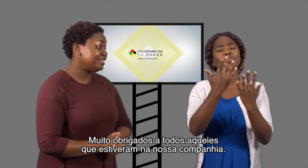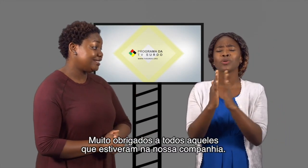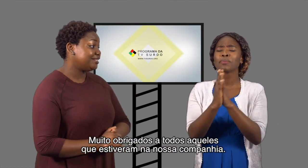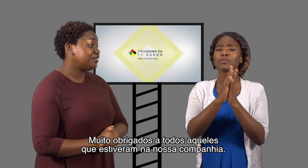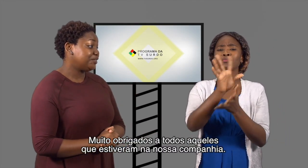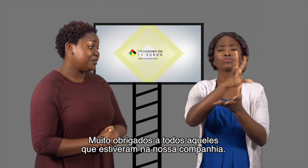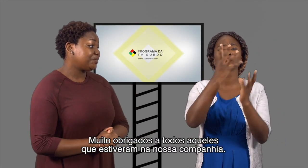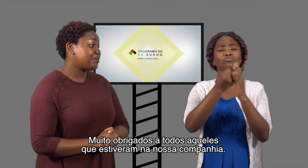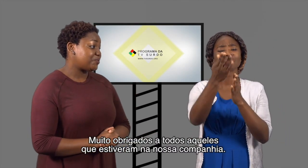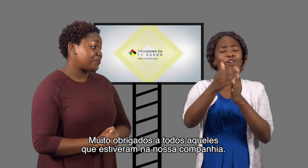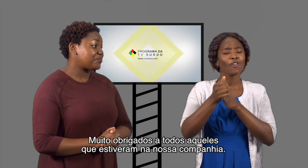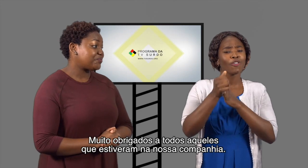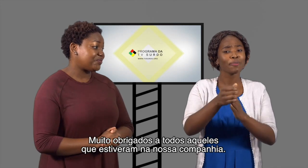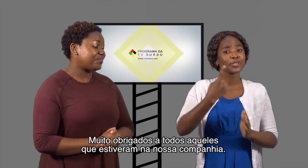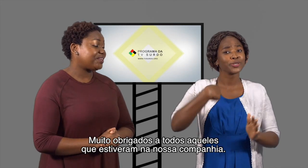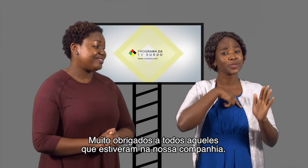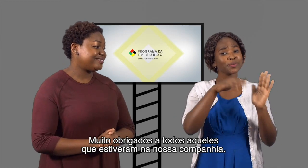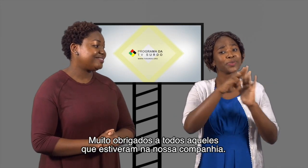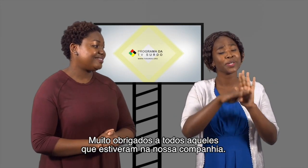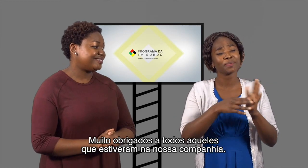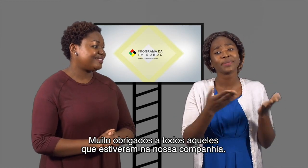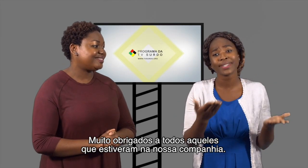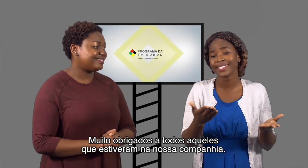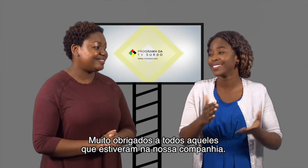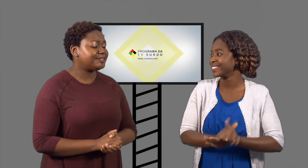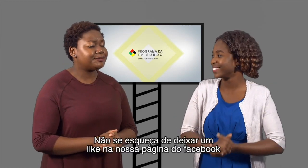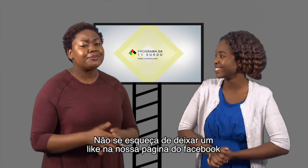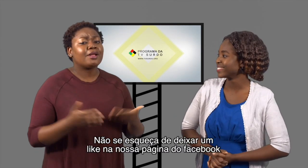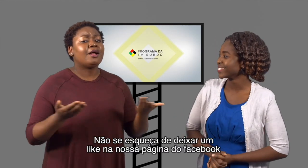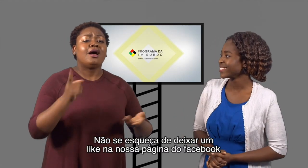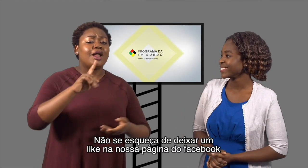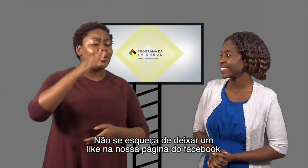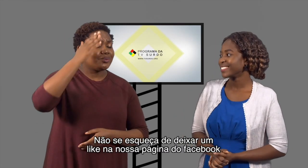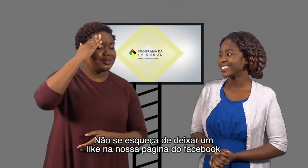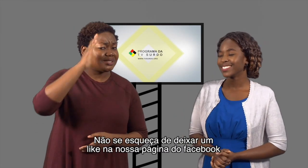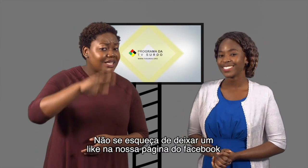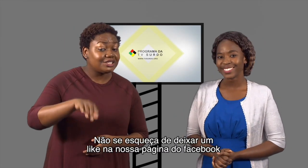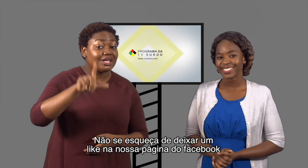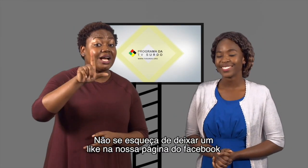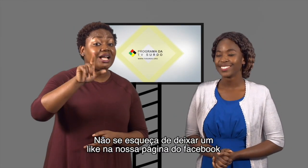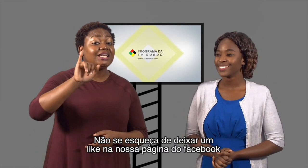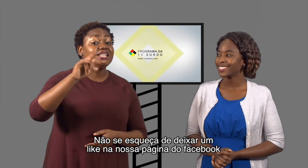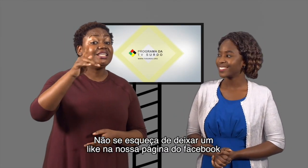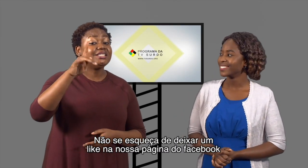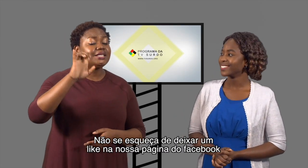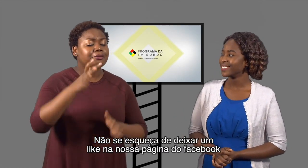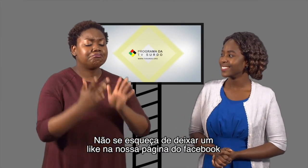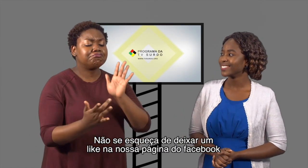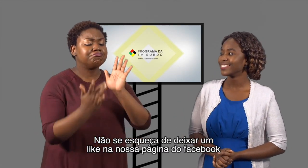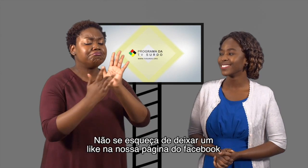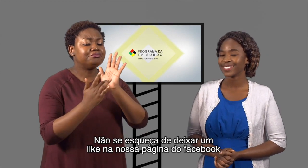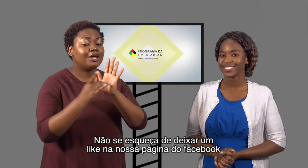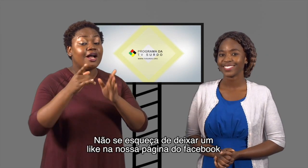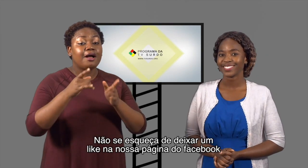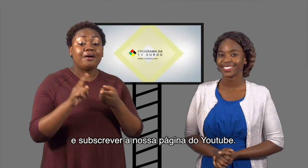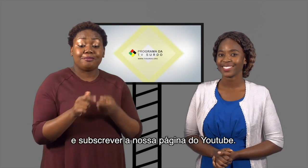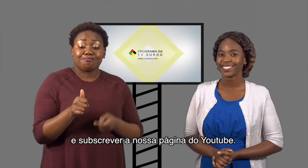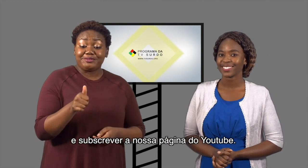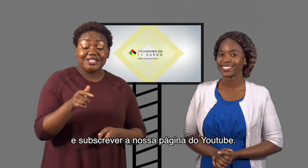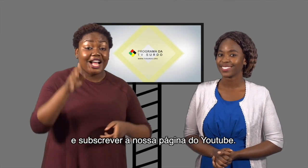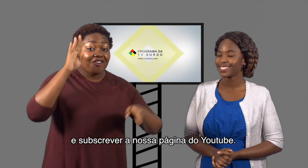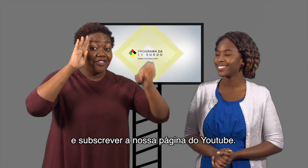Muito obrigado a todos aqueles que estiveram na nossa companhia. Não se esqueça de deixar um like na nossa página do